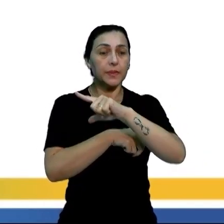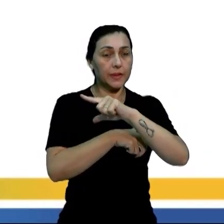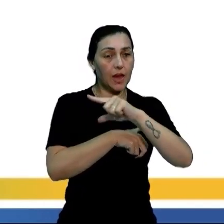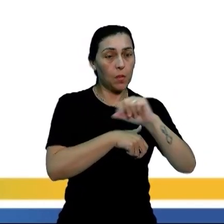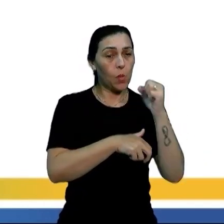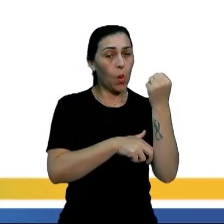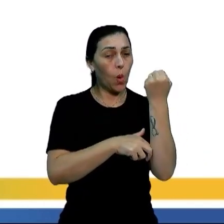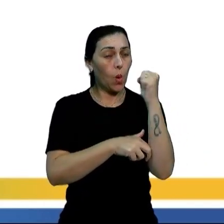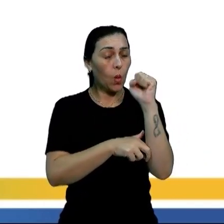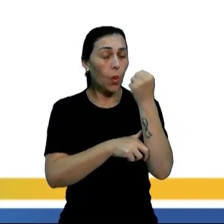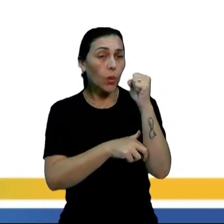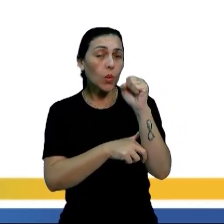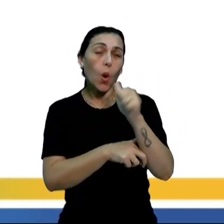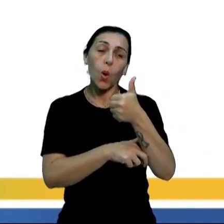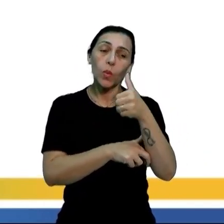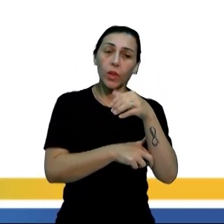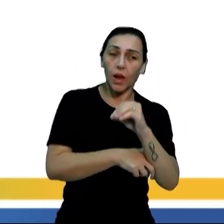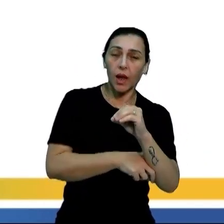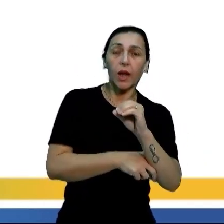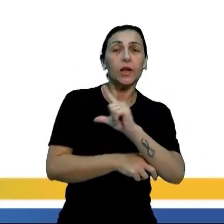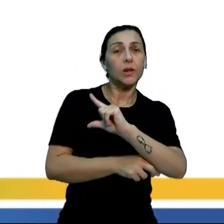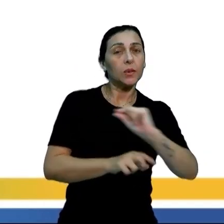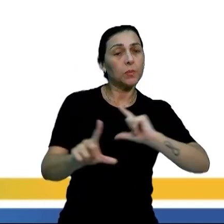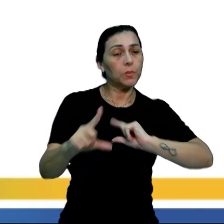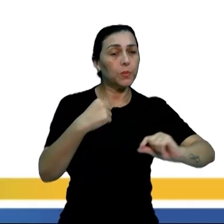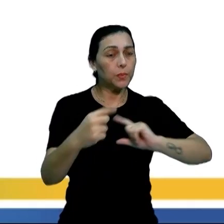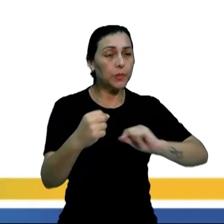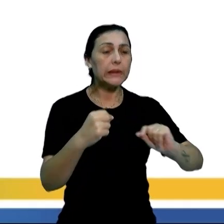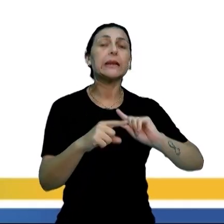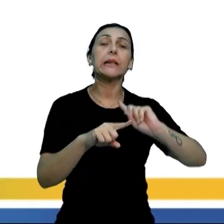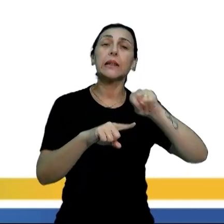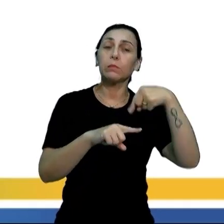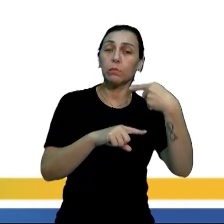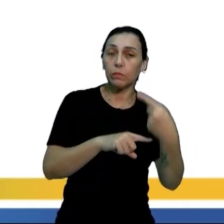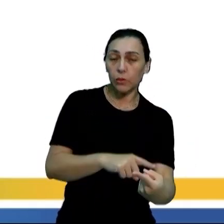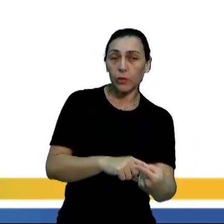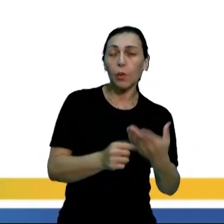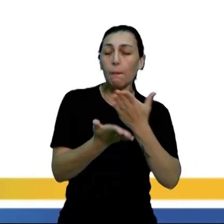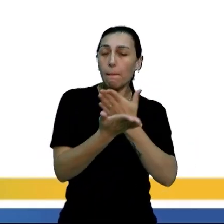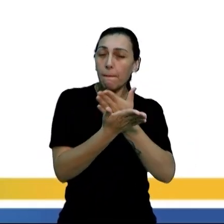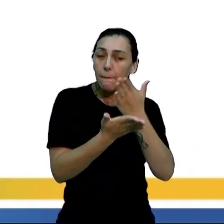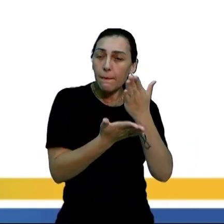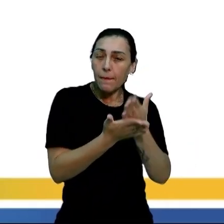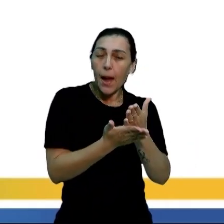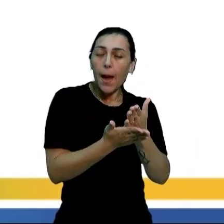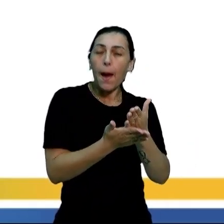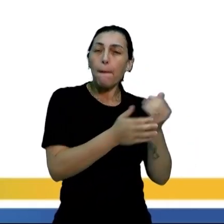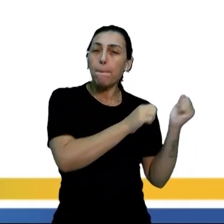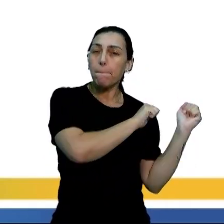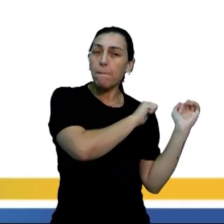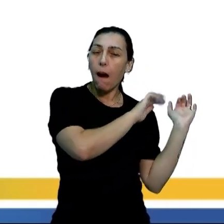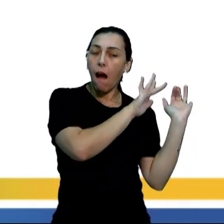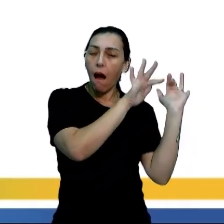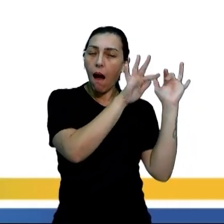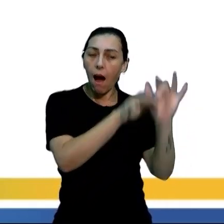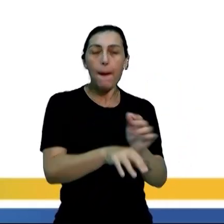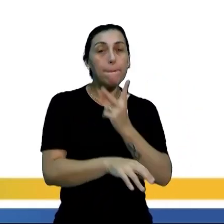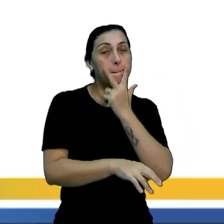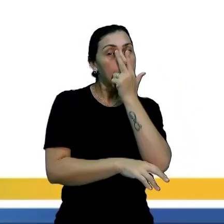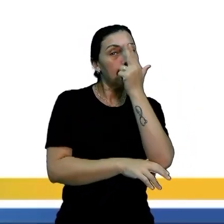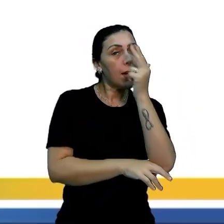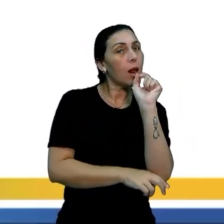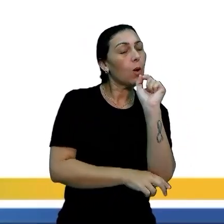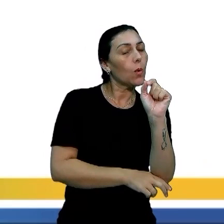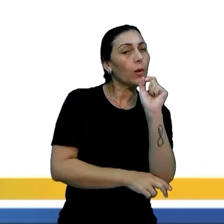quando saímos, 8 ou 10 deles, e daí a pouco começaram a vir mais. E parece-me